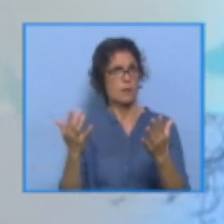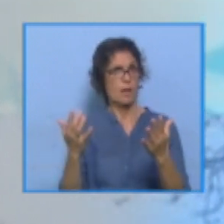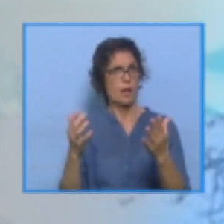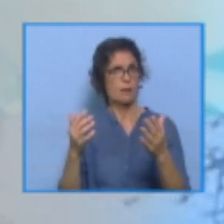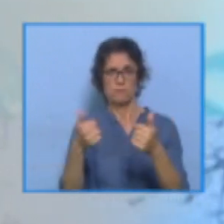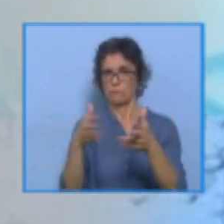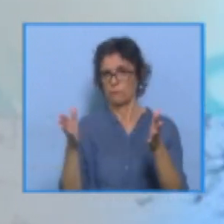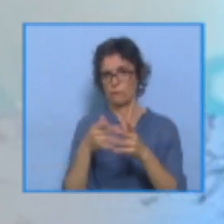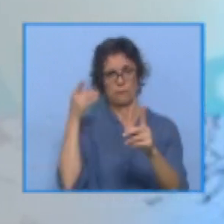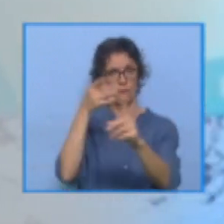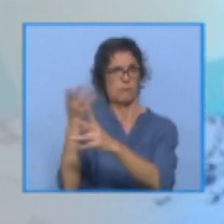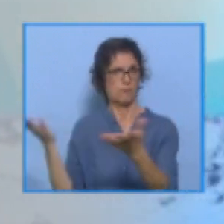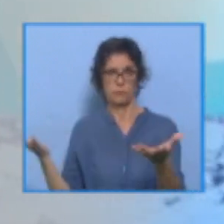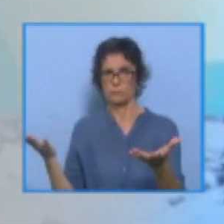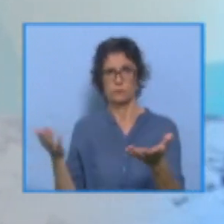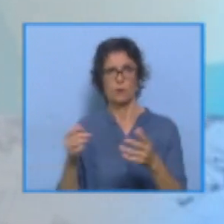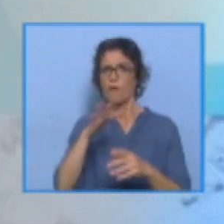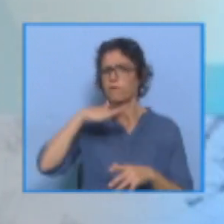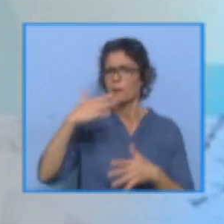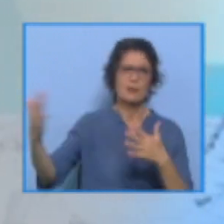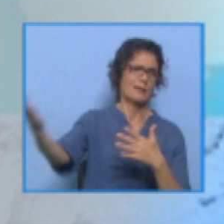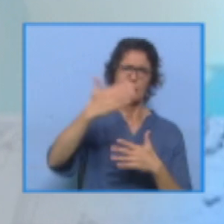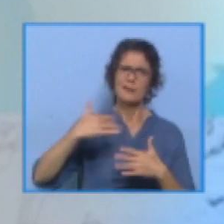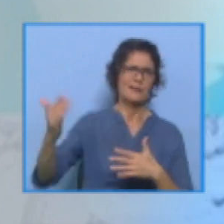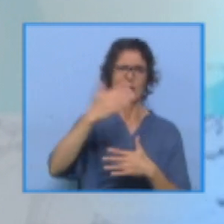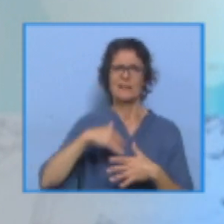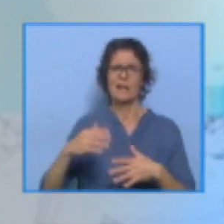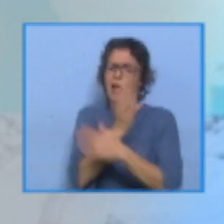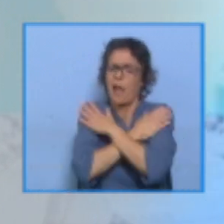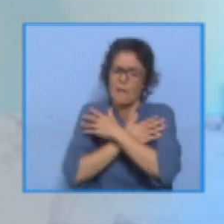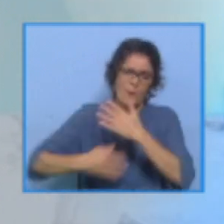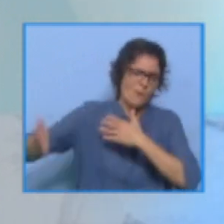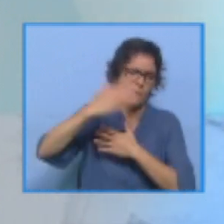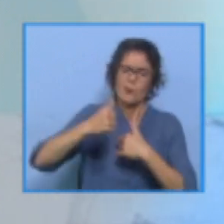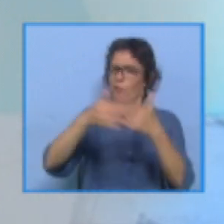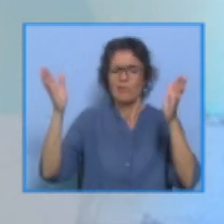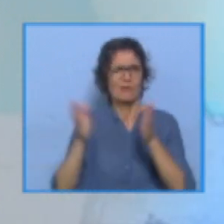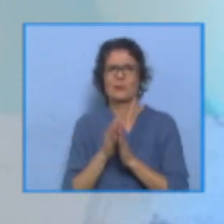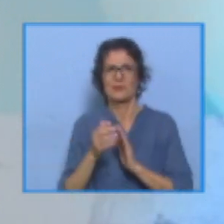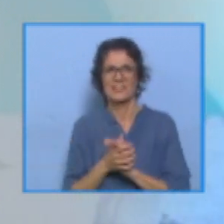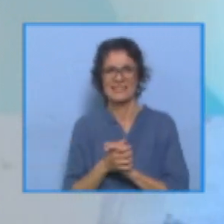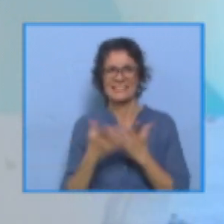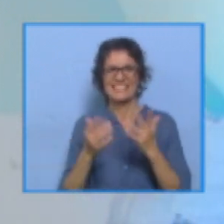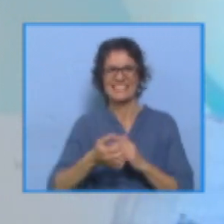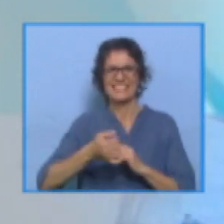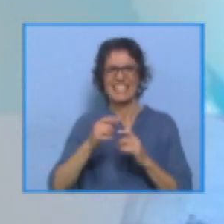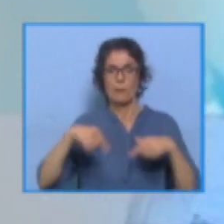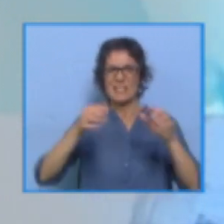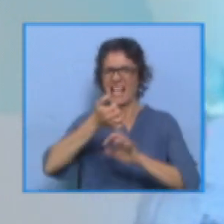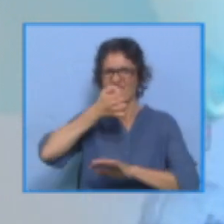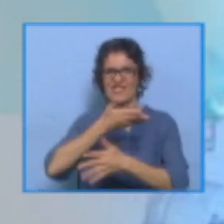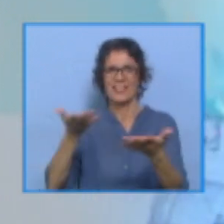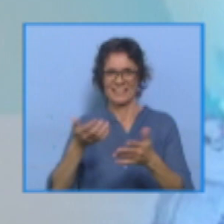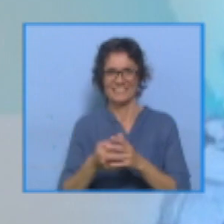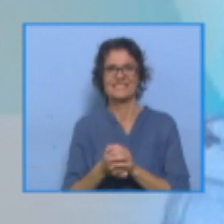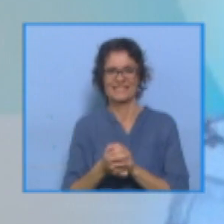não é exclusivo, isto é para quem quiser. Famílias, venham amigos, venham toda a gente, nós queremos mesmo sala cheia para